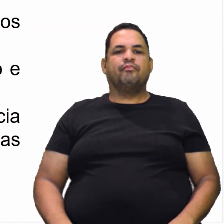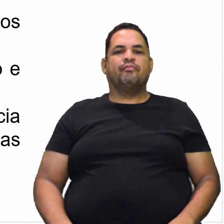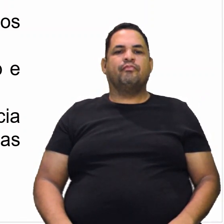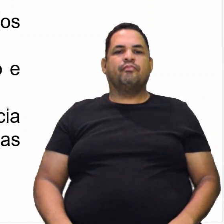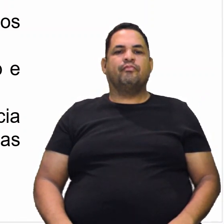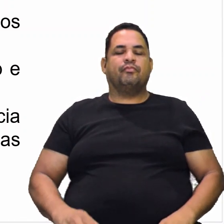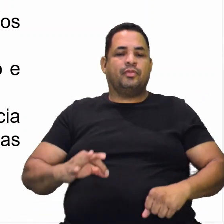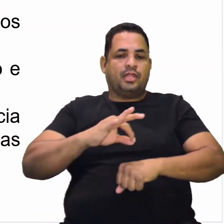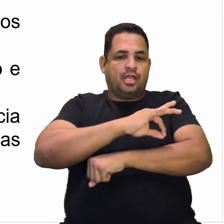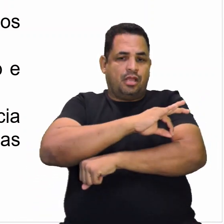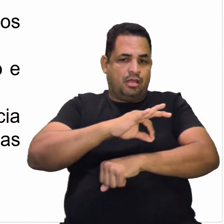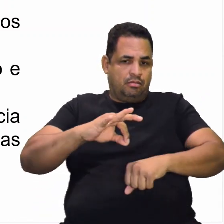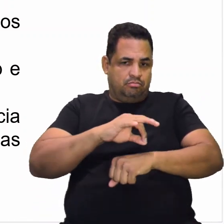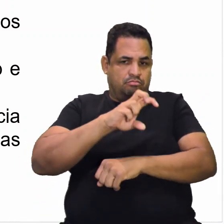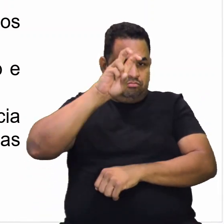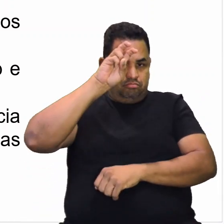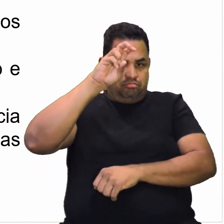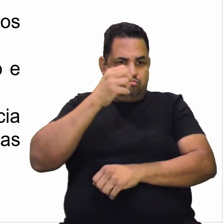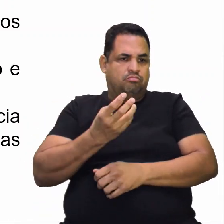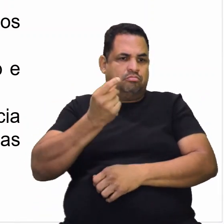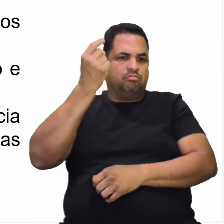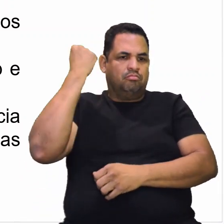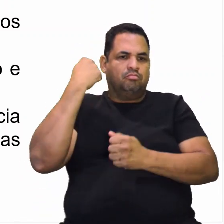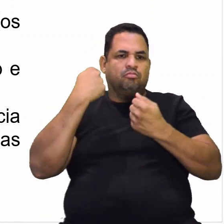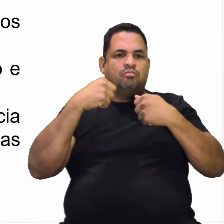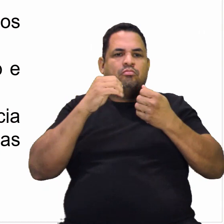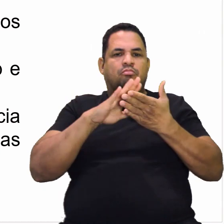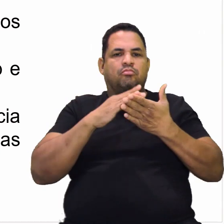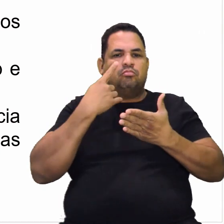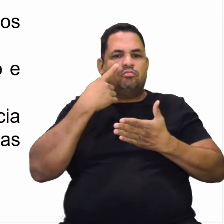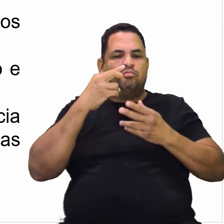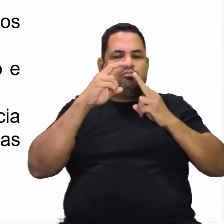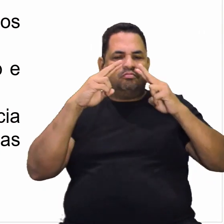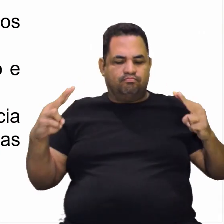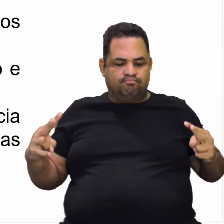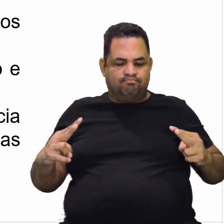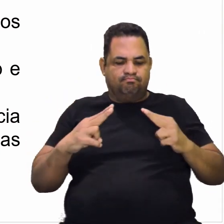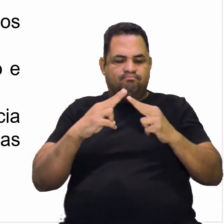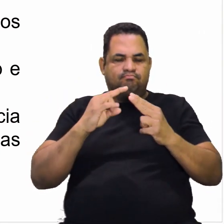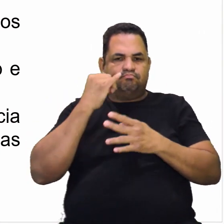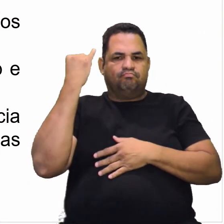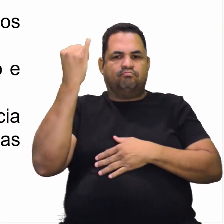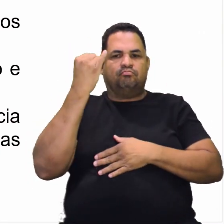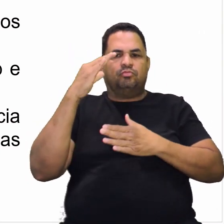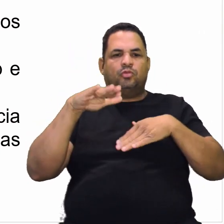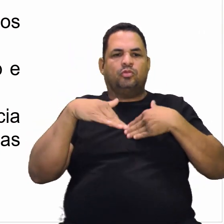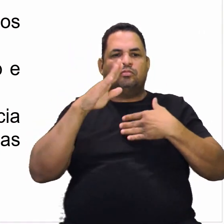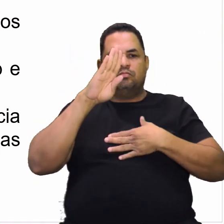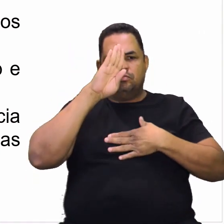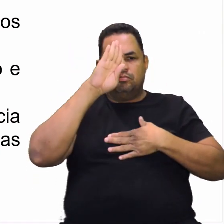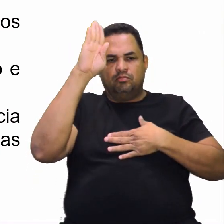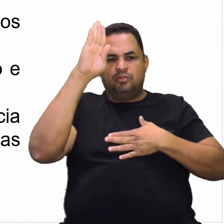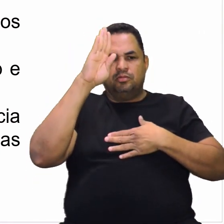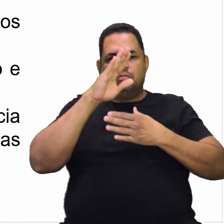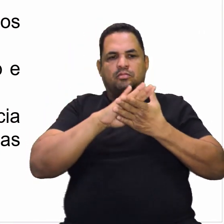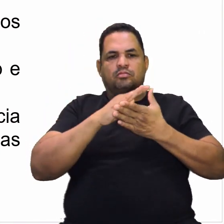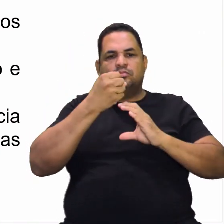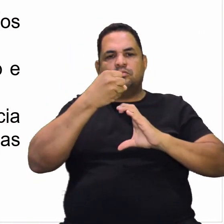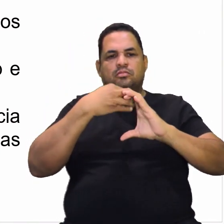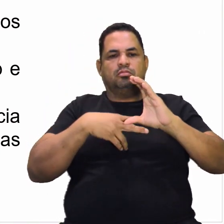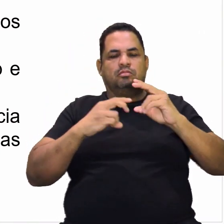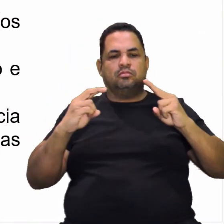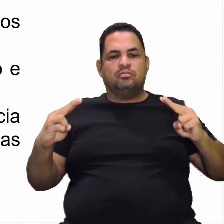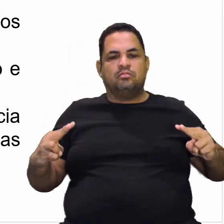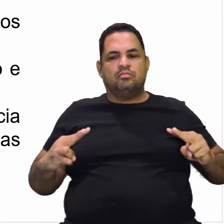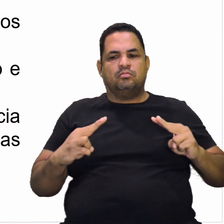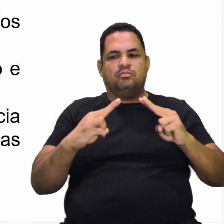Na arquitetura do Egito Antigo, podemos destacar as pirâmides. Qual era a principal função das pirâmides? Então,